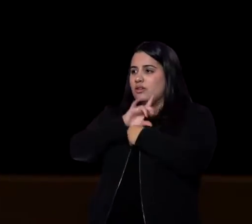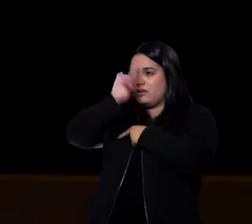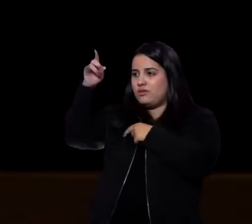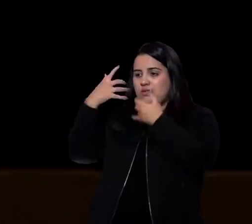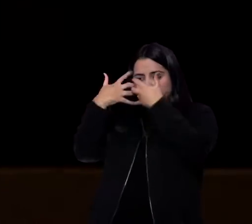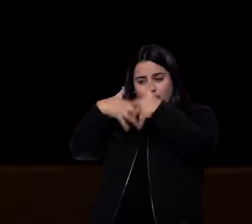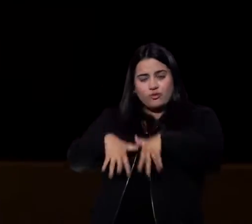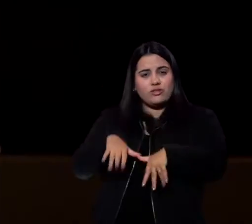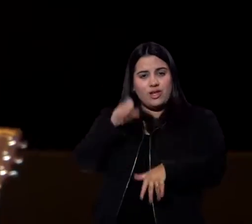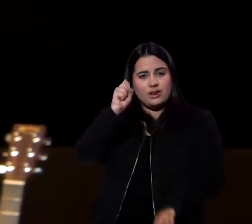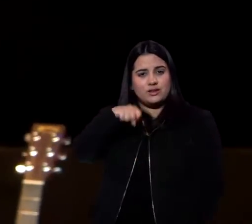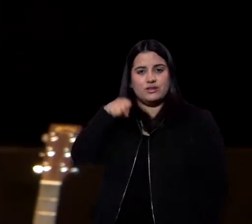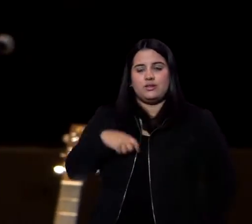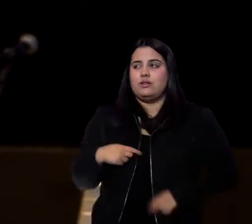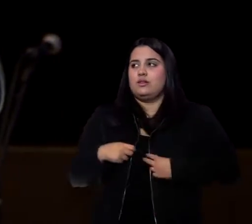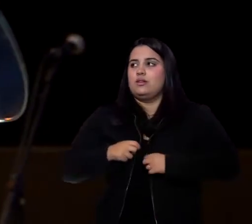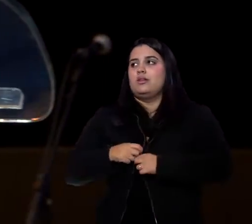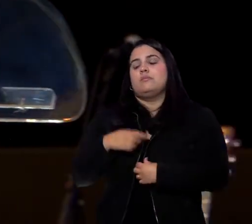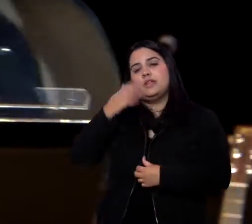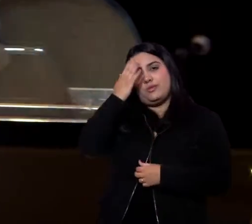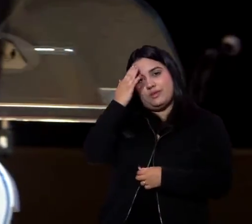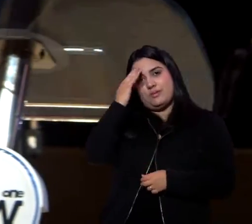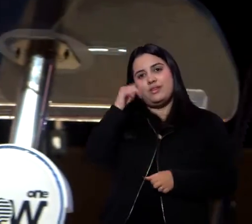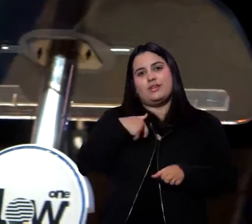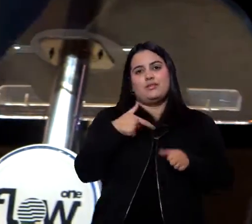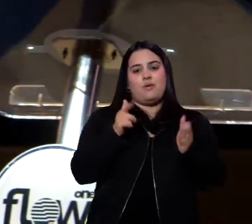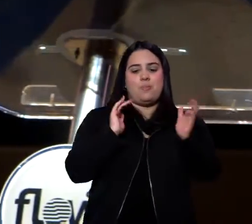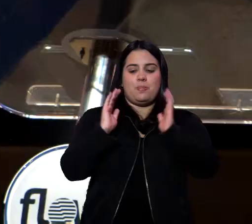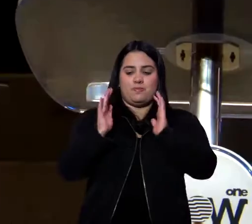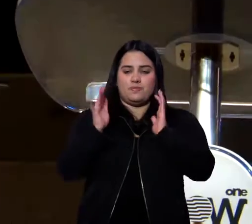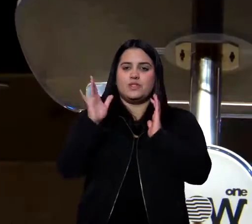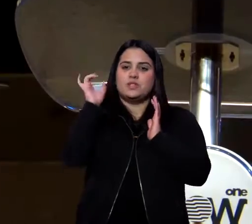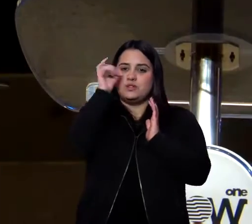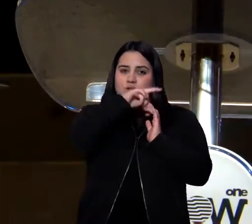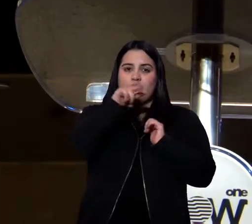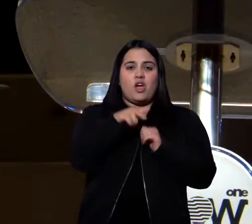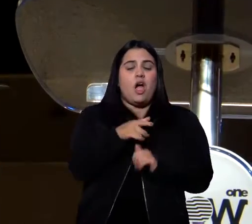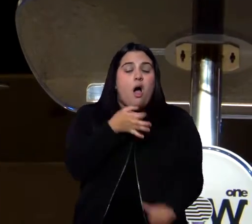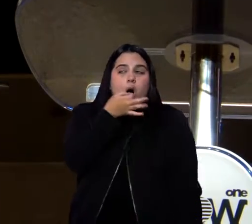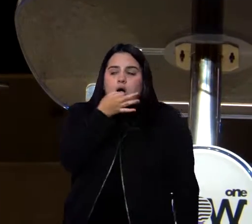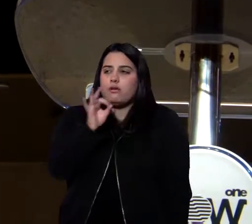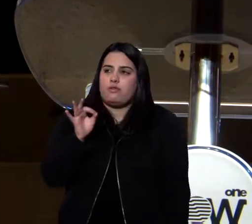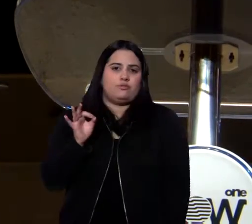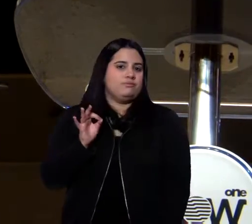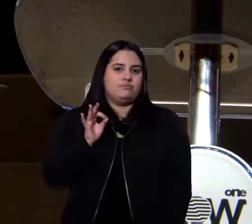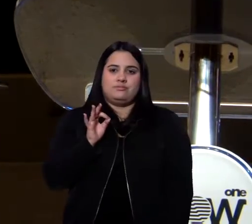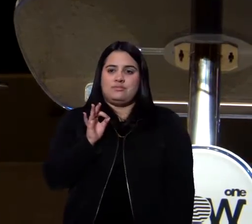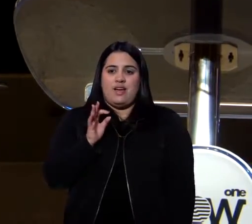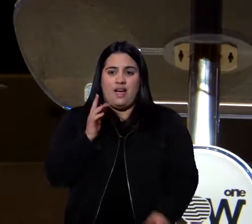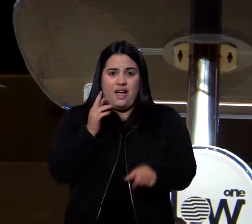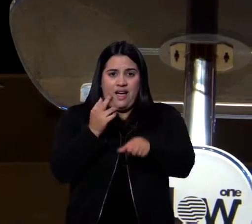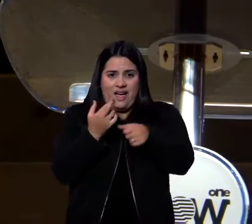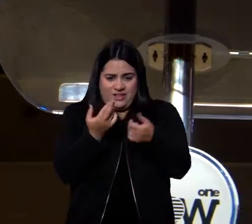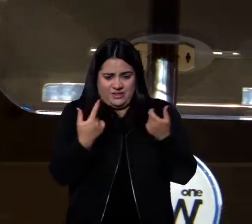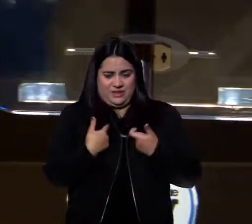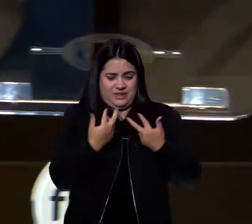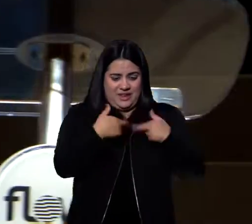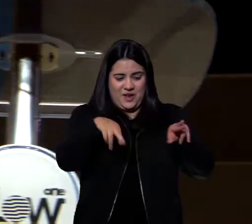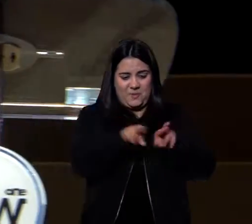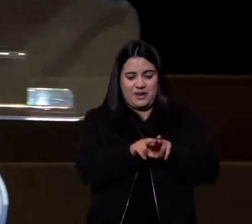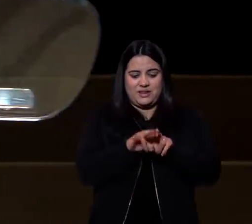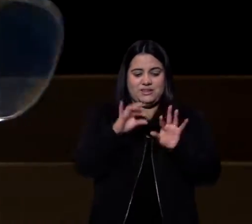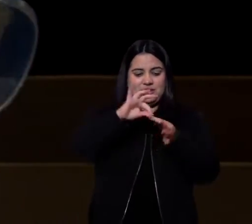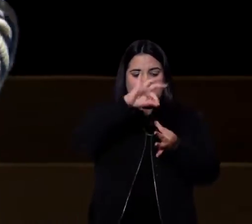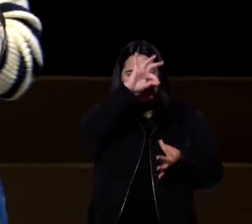depois disso. Mesmo sabendo que ia ser um período difícil. E vou contar pra vocês que foi horrível, gente. Recuperação de cirurgia na coluna não é fácil.